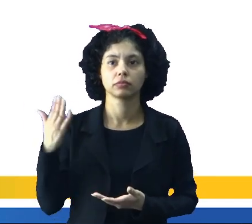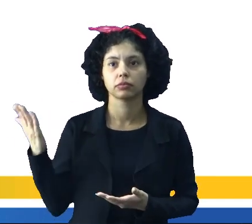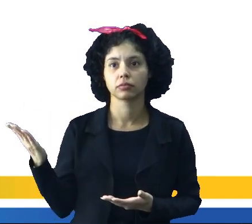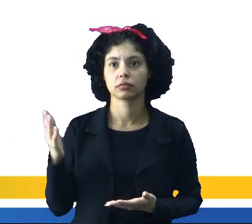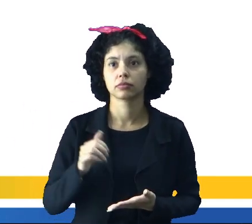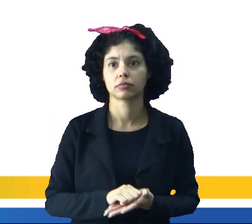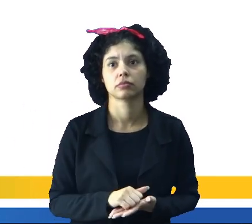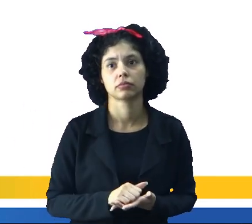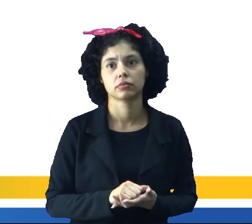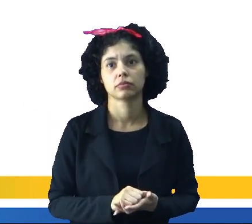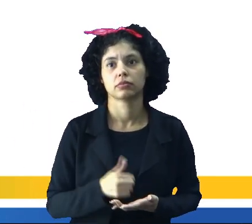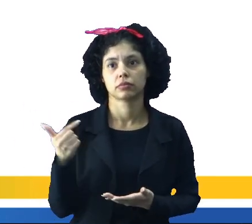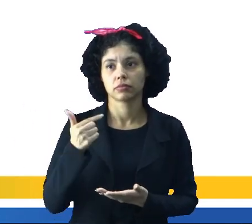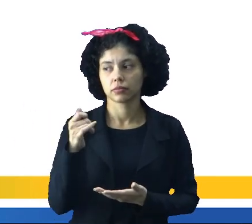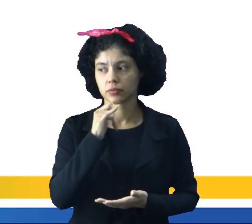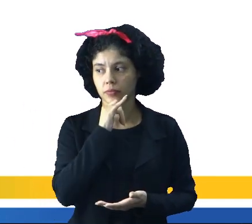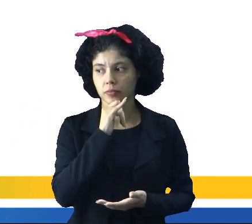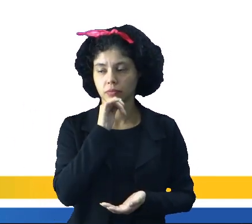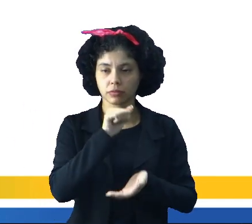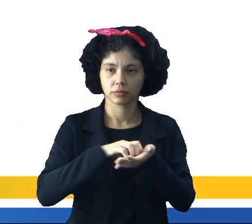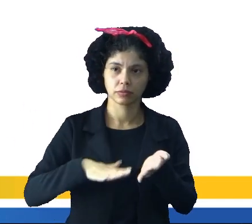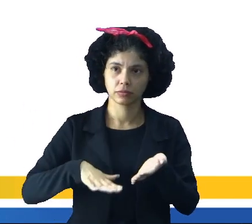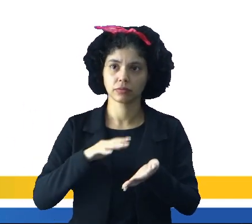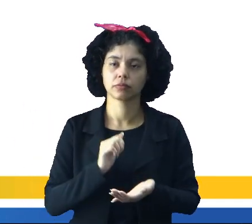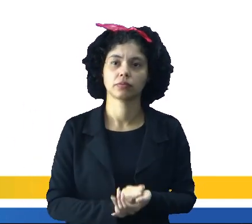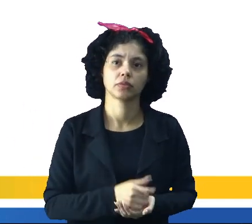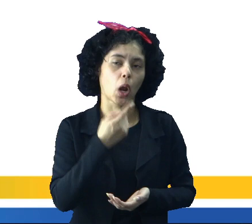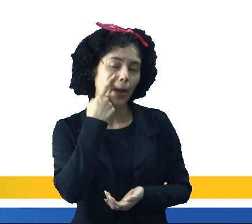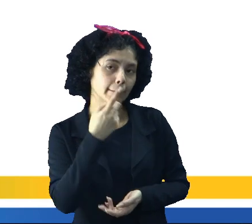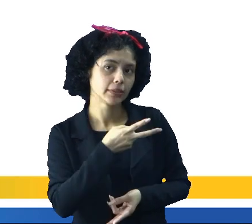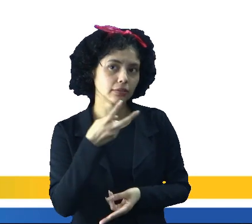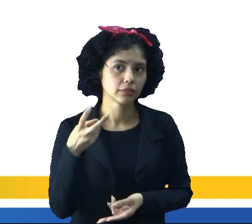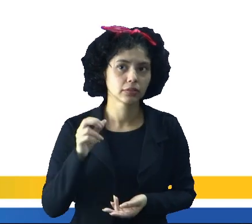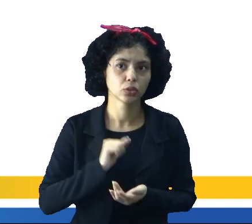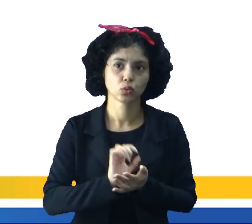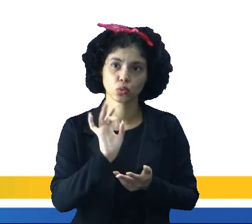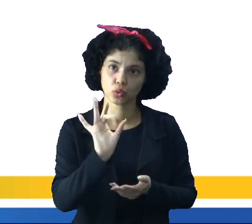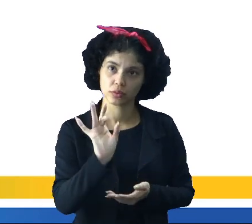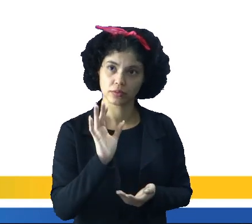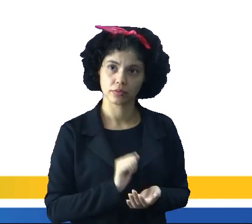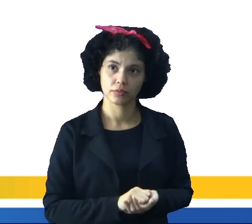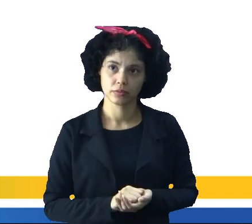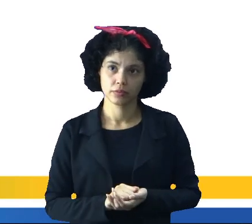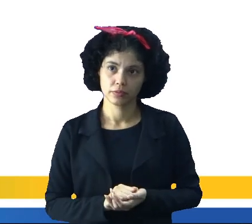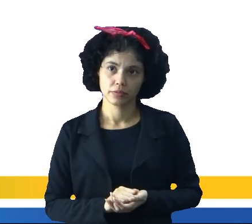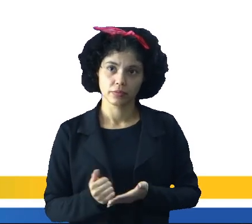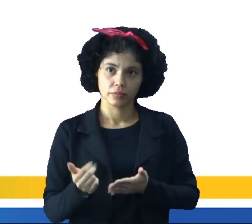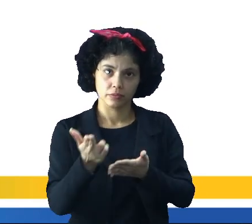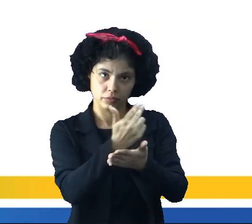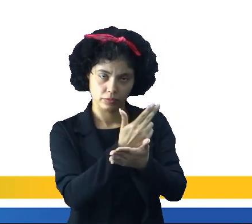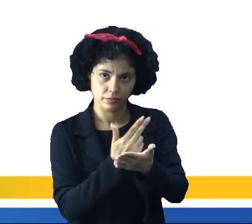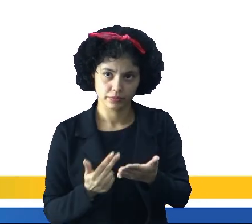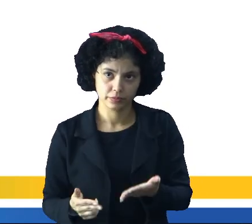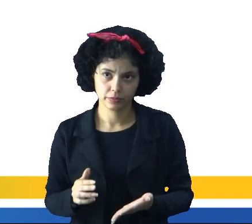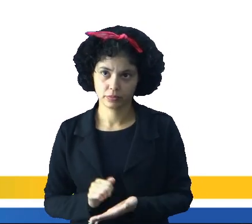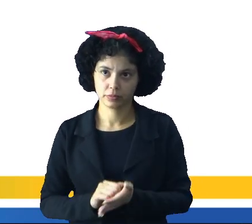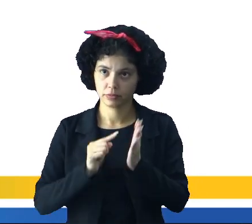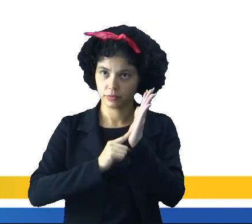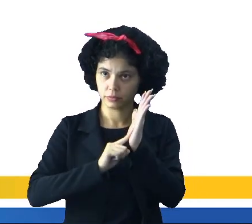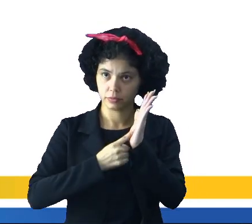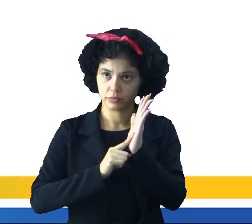Então, olha aqui. No segundo exercitando, observe que ele vai ter só o desenho e